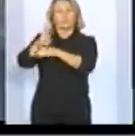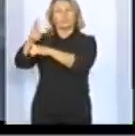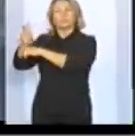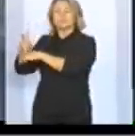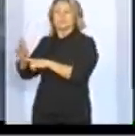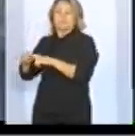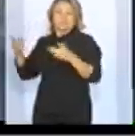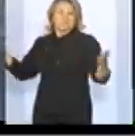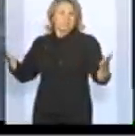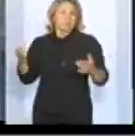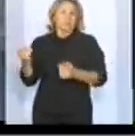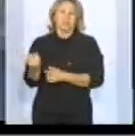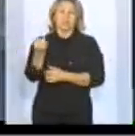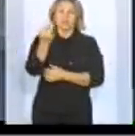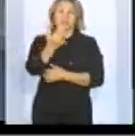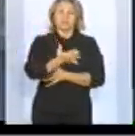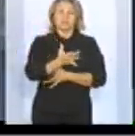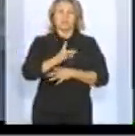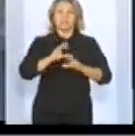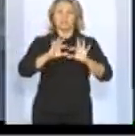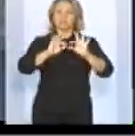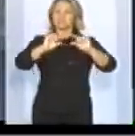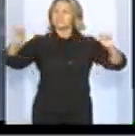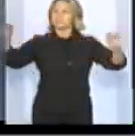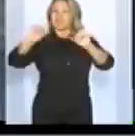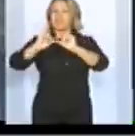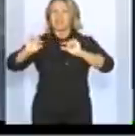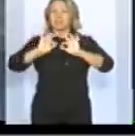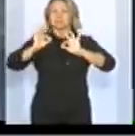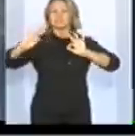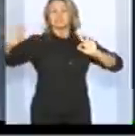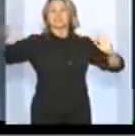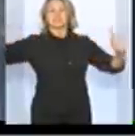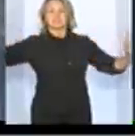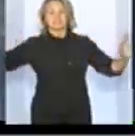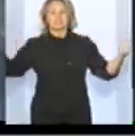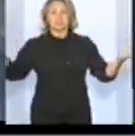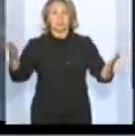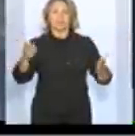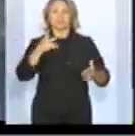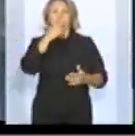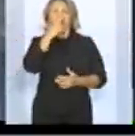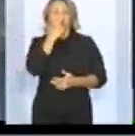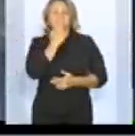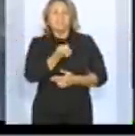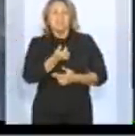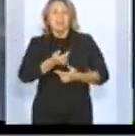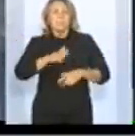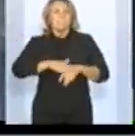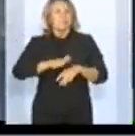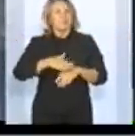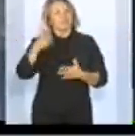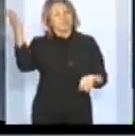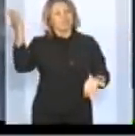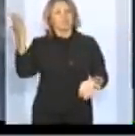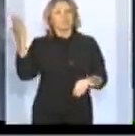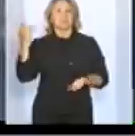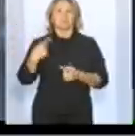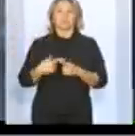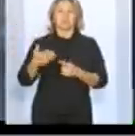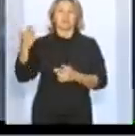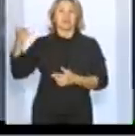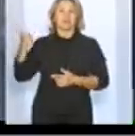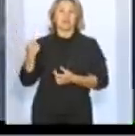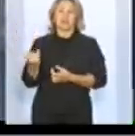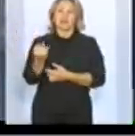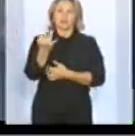hoje em dia, a quantidade de frequências disponíveis, se a gente fosse usar para televisão, ela com certeza seria muito maior do que a quantidade de